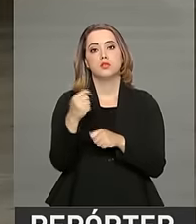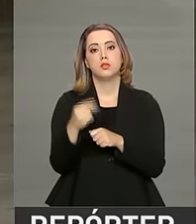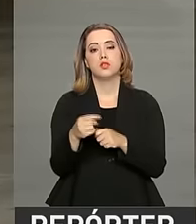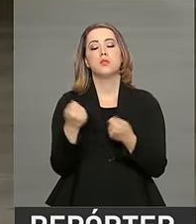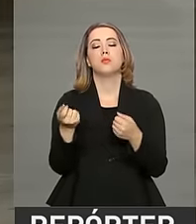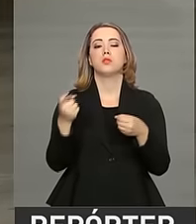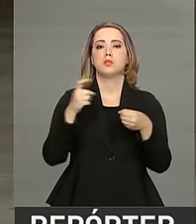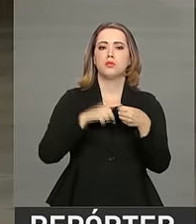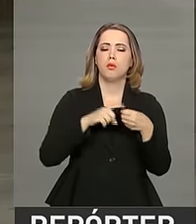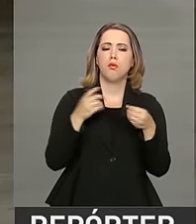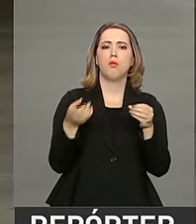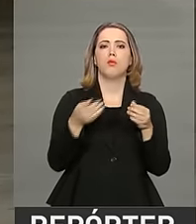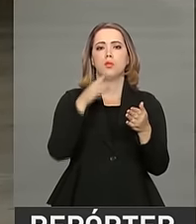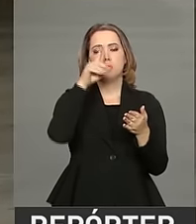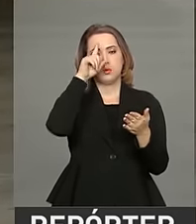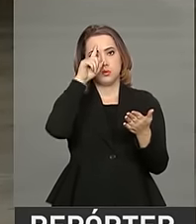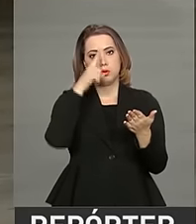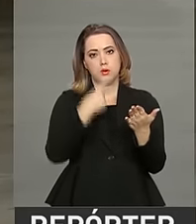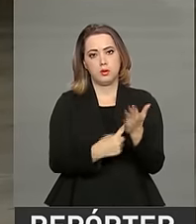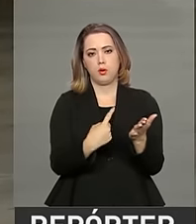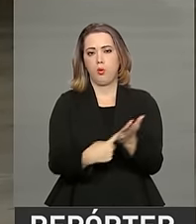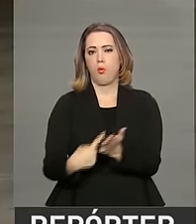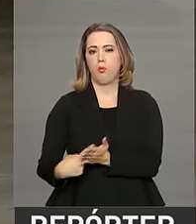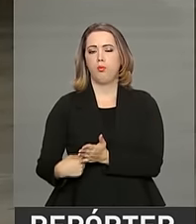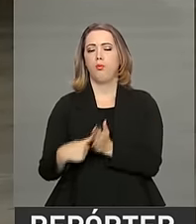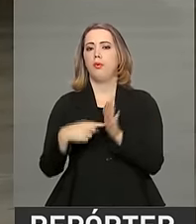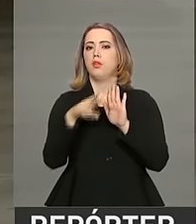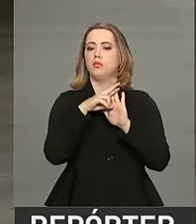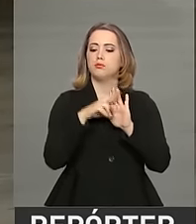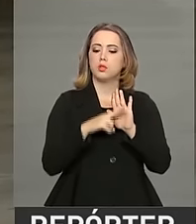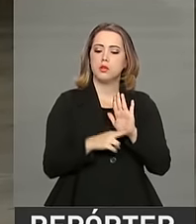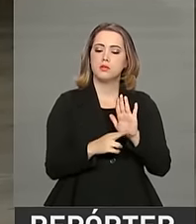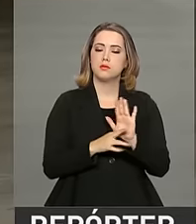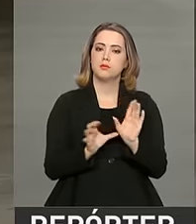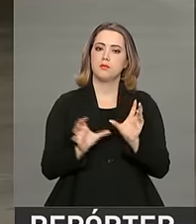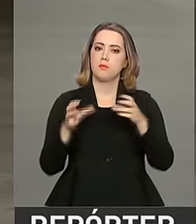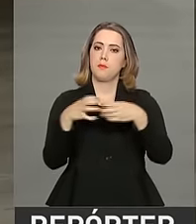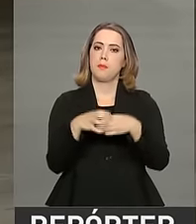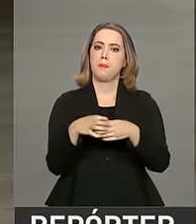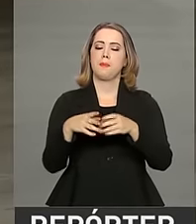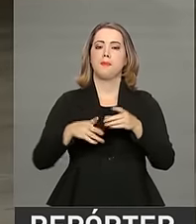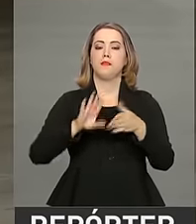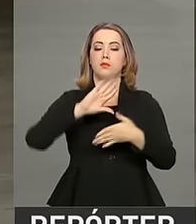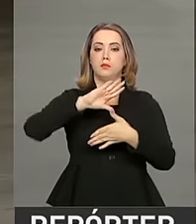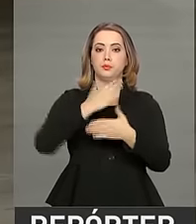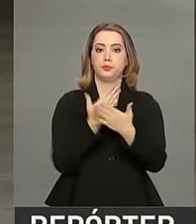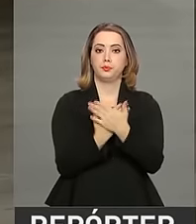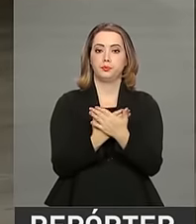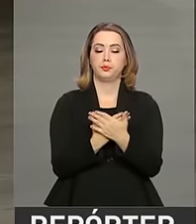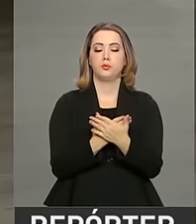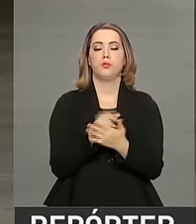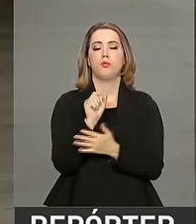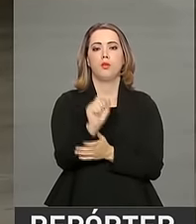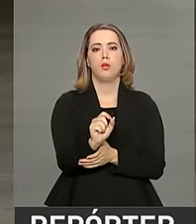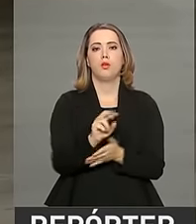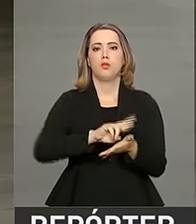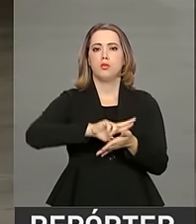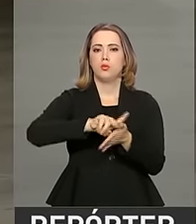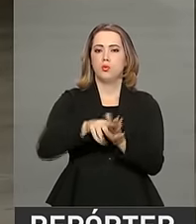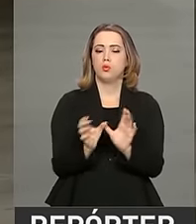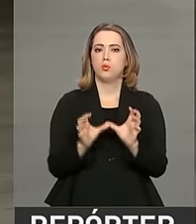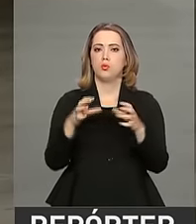adequar as regras do bloco Lembrando que neste mês no mês passado em setembro Argentina Uruguai e